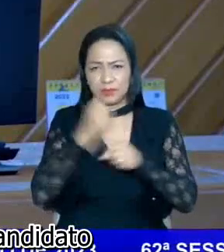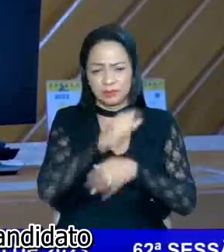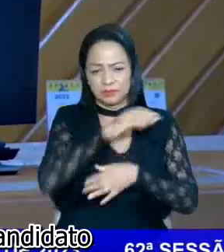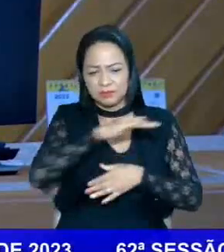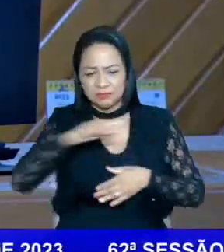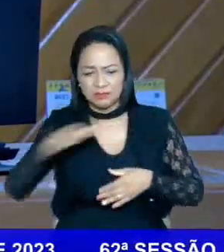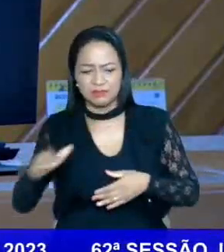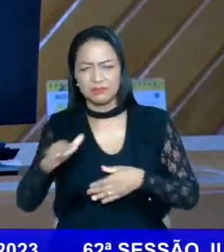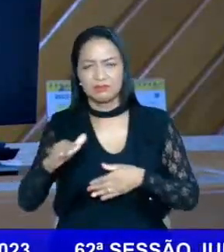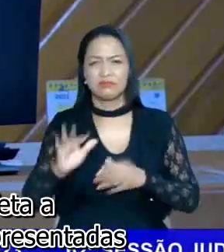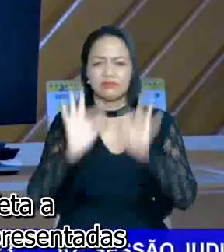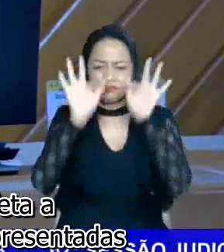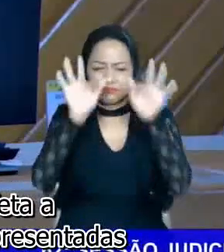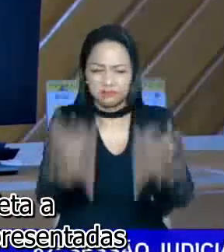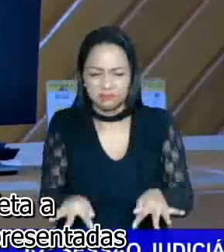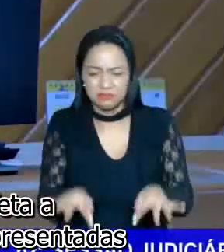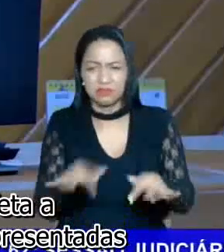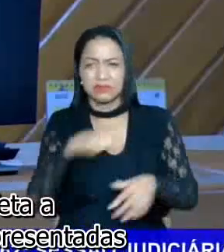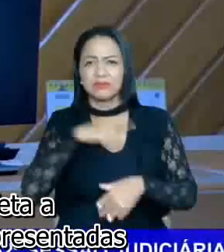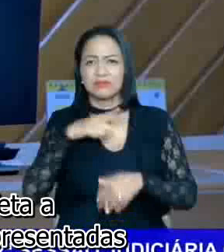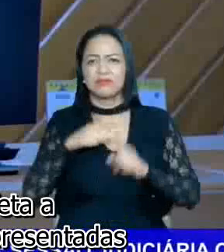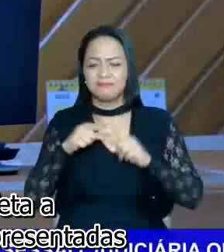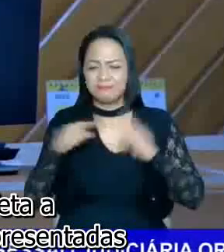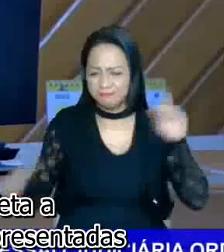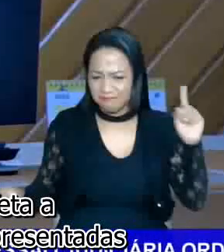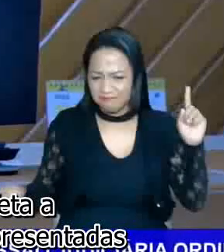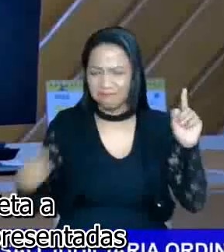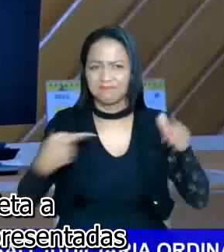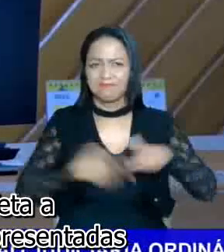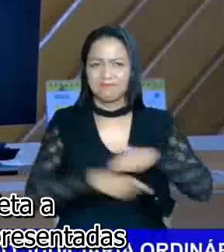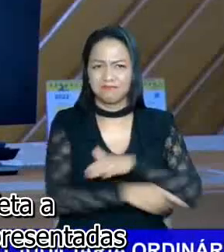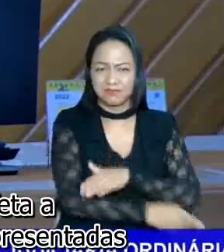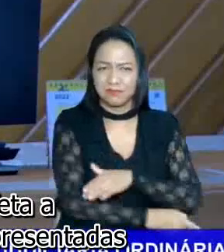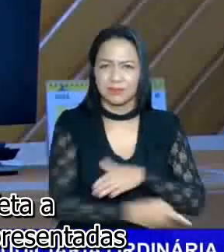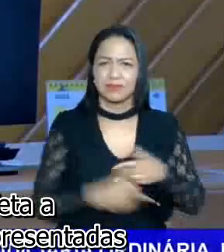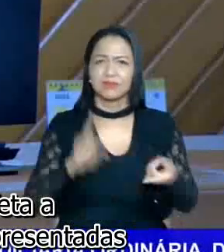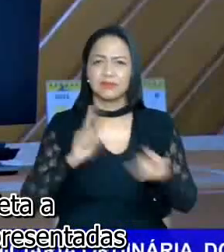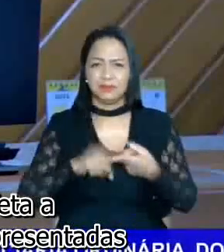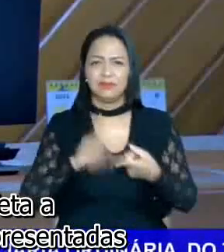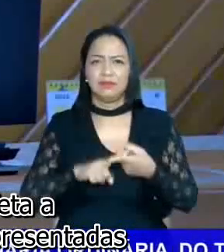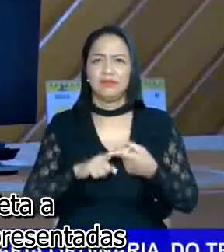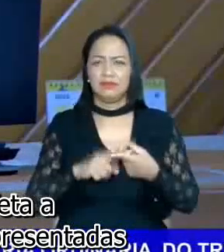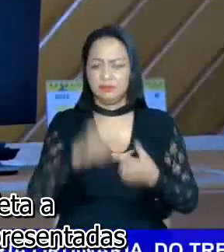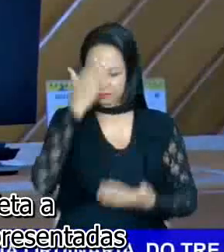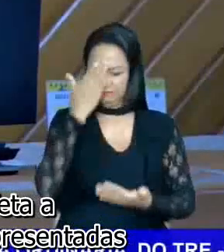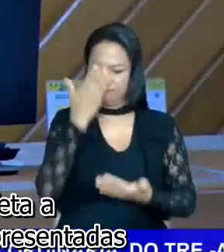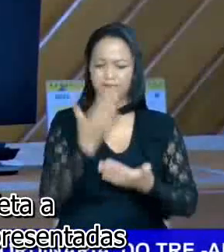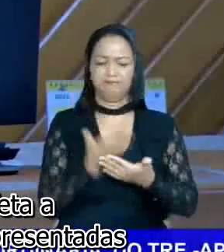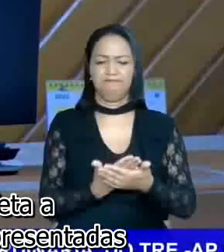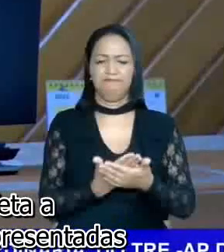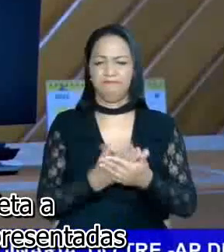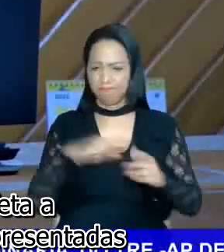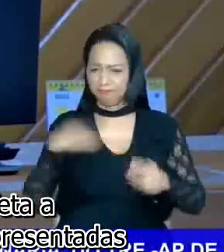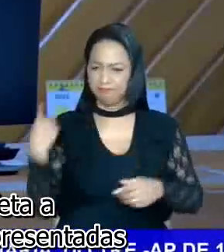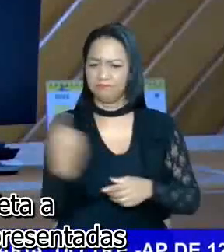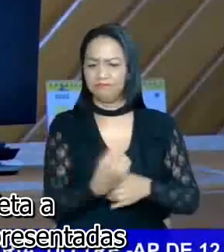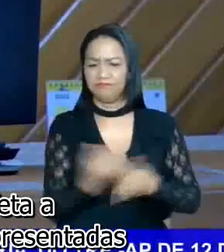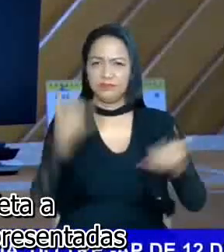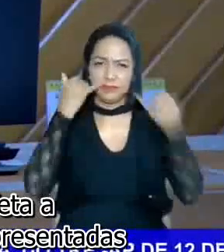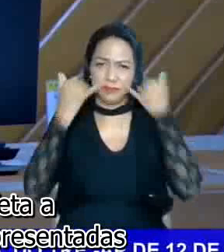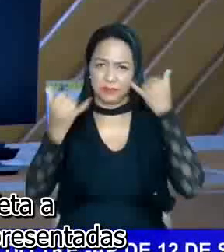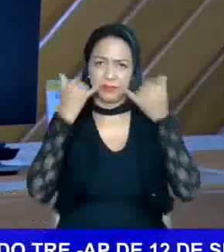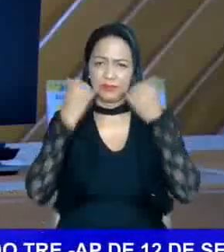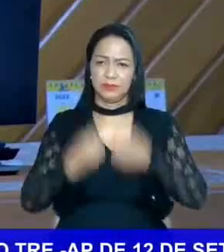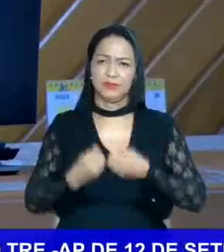referido candidato tem uma divergência grave, o que também afeta a confiabilidade de todas as informações que